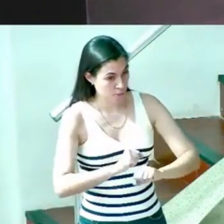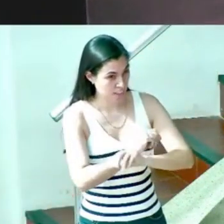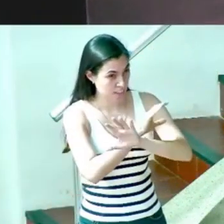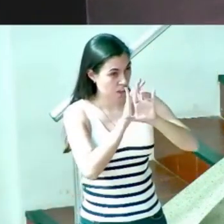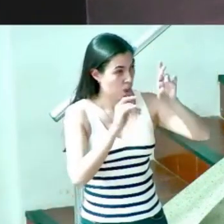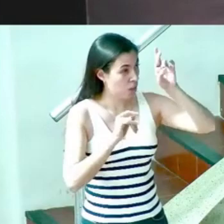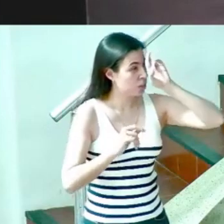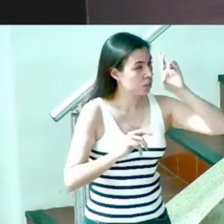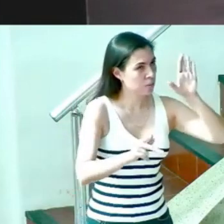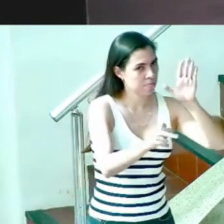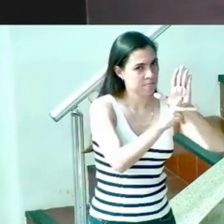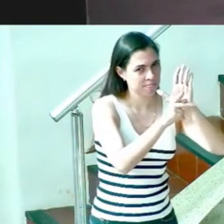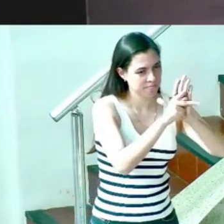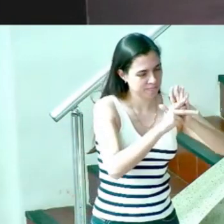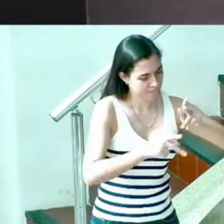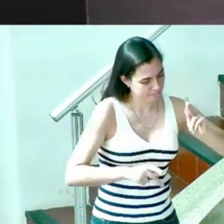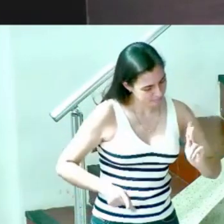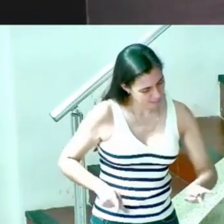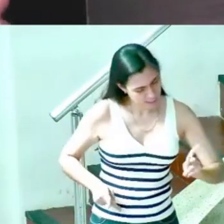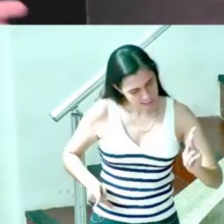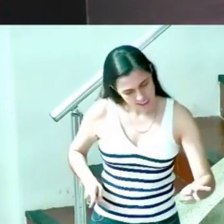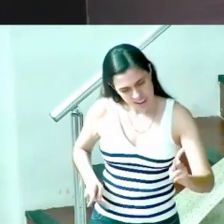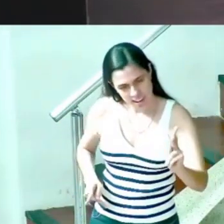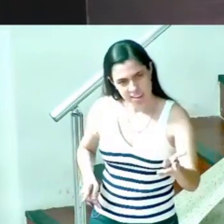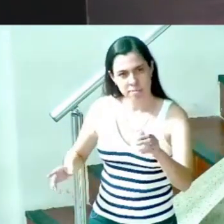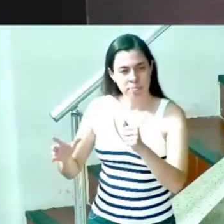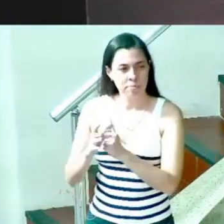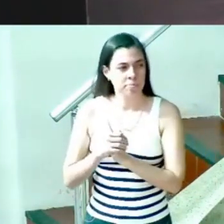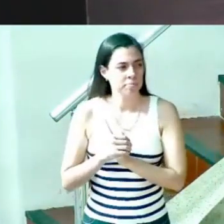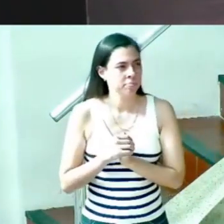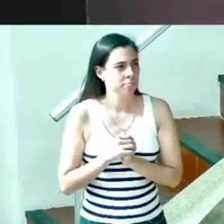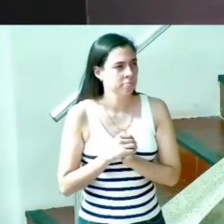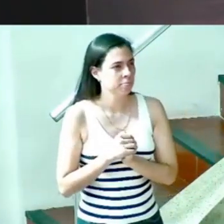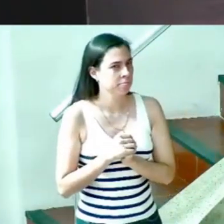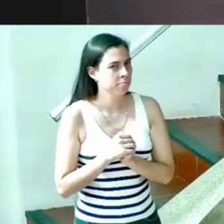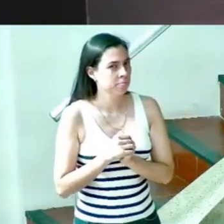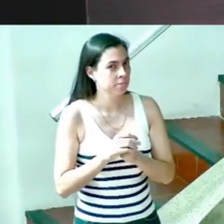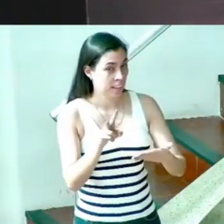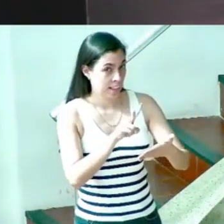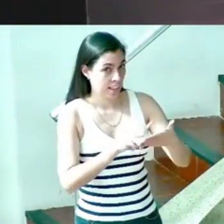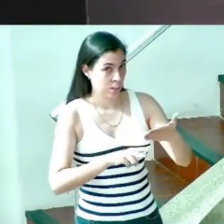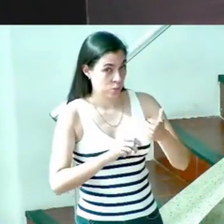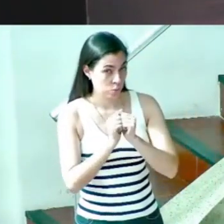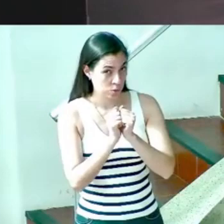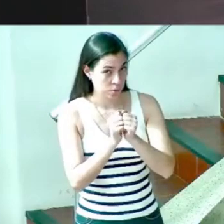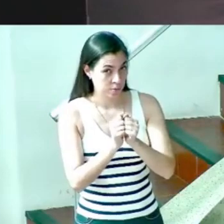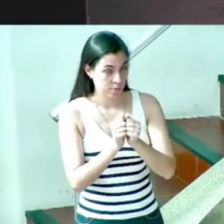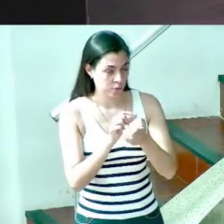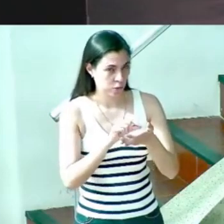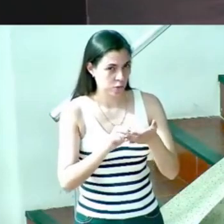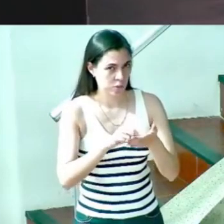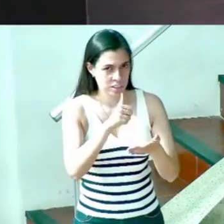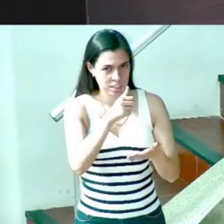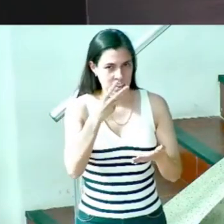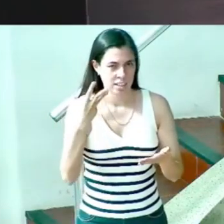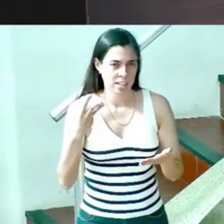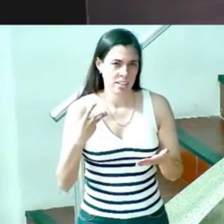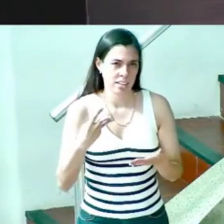para sempre. Amém. Vamos todos juntos ler o versículo 13. E